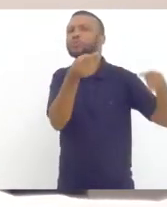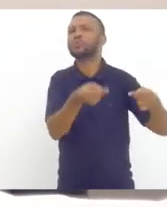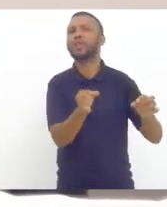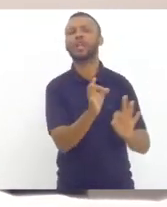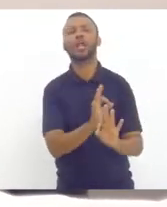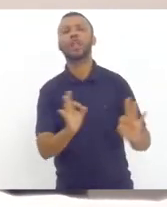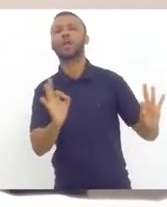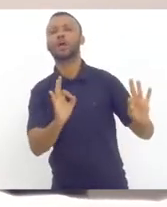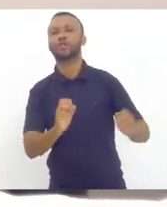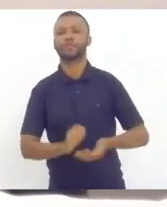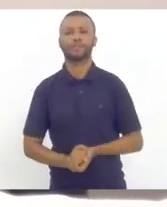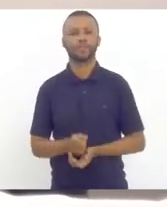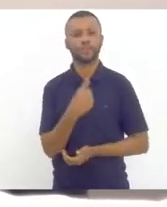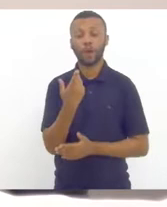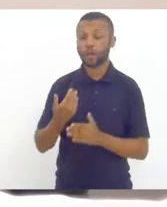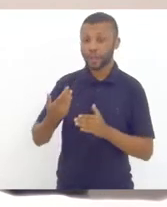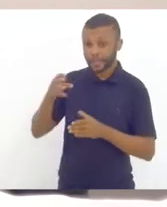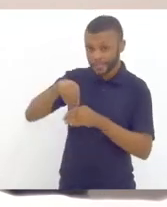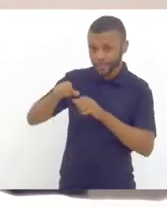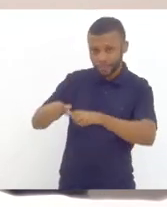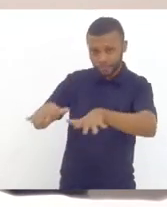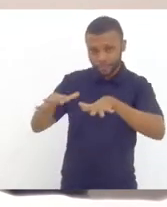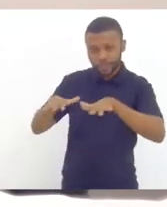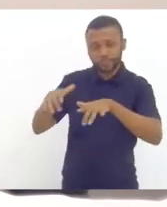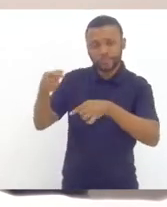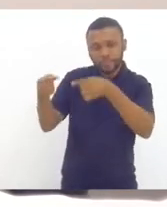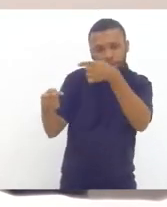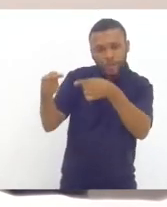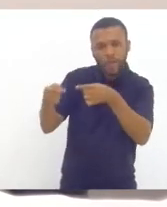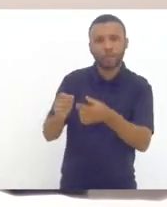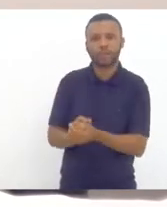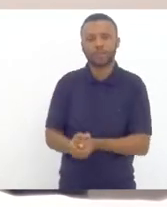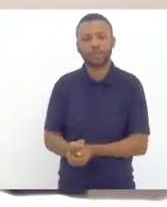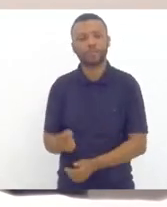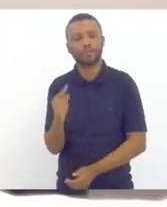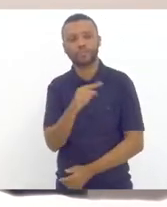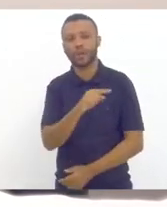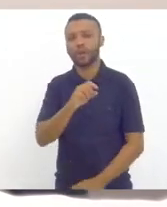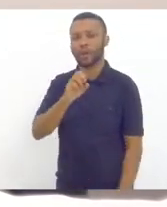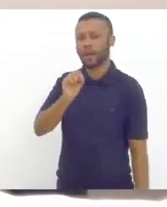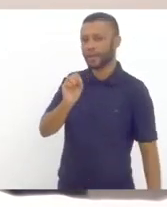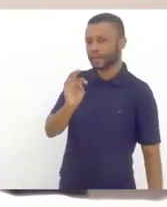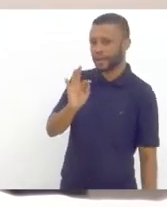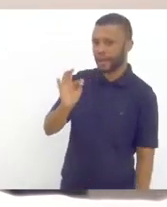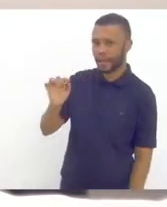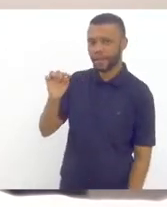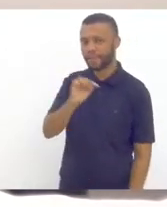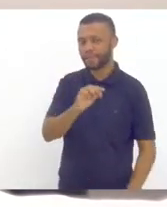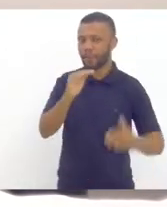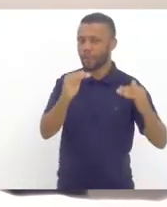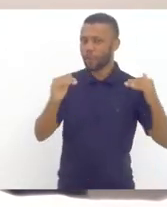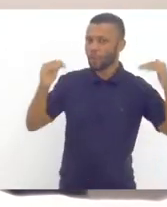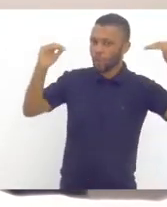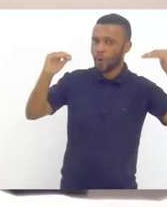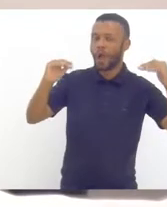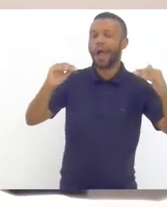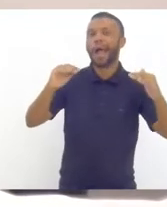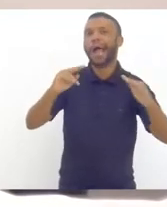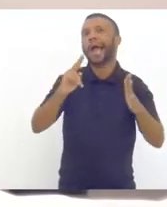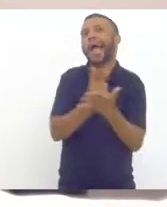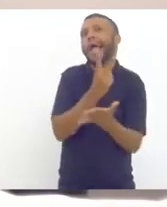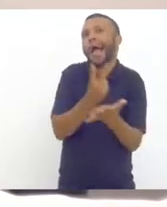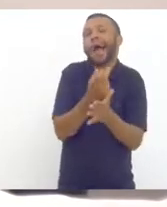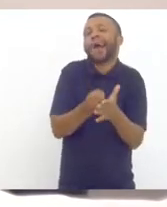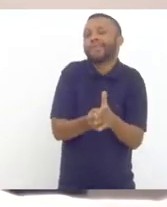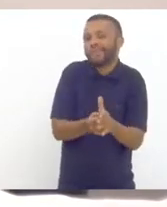gente costuma dizer no parlamento que o Supremo muitas vezes erra,